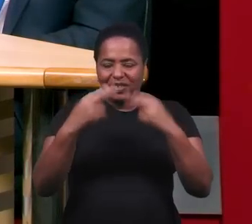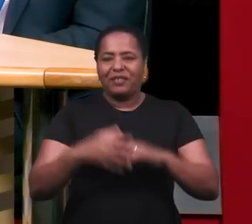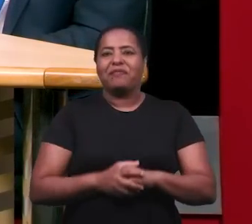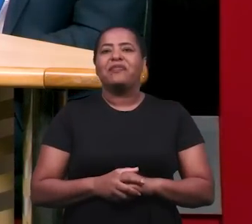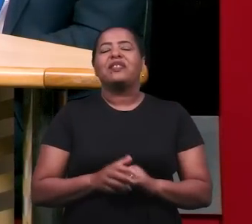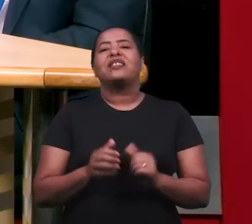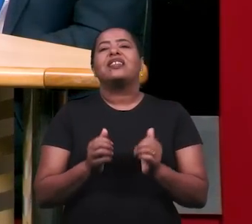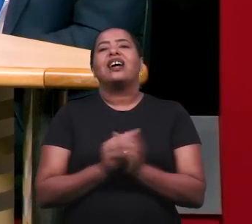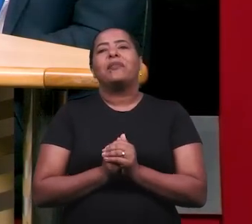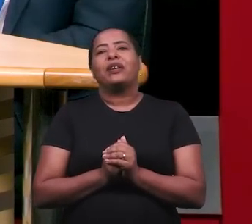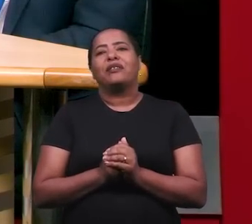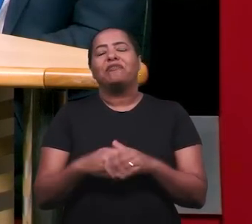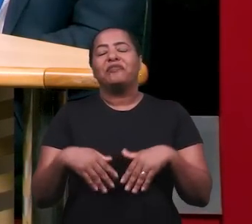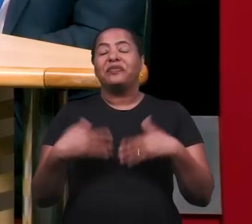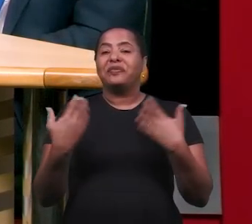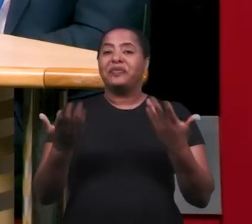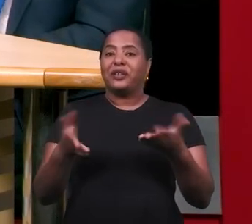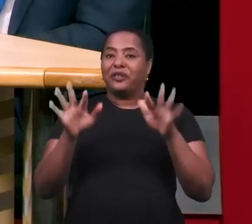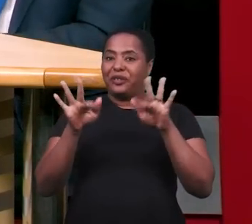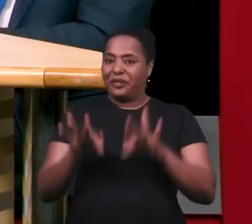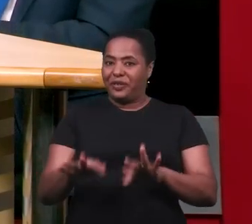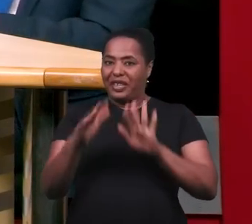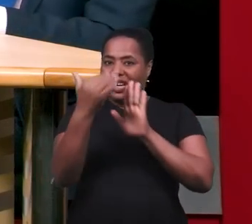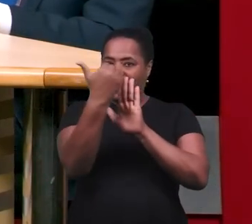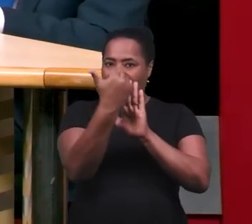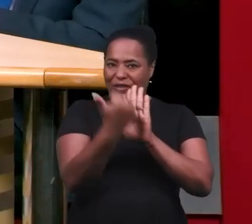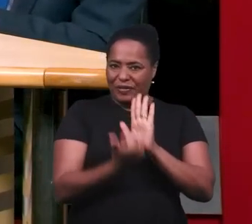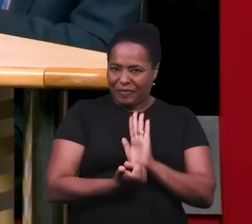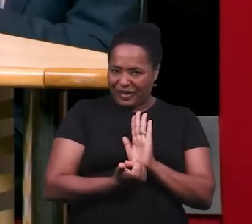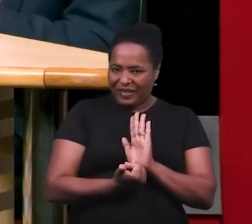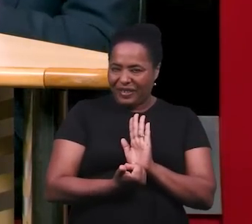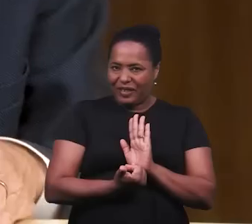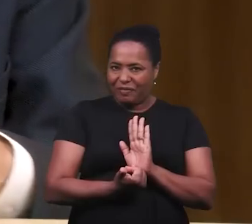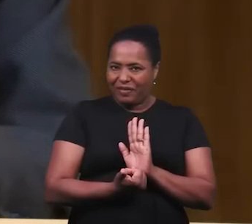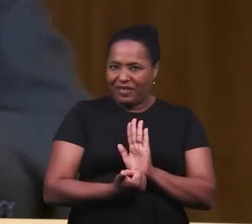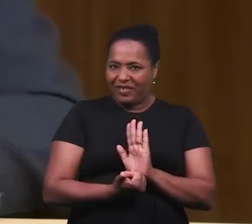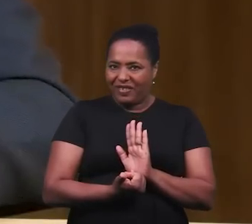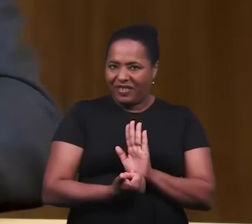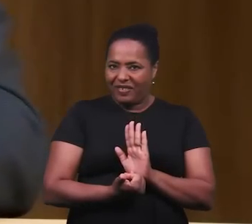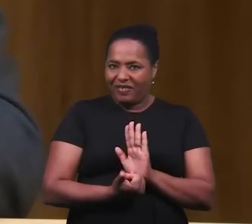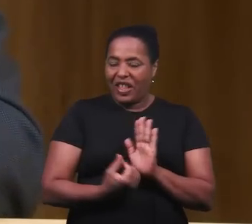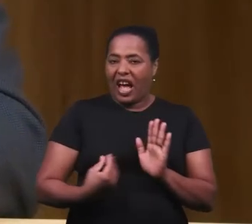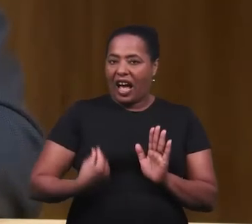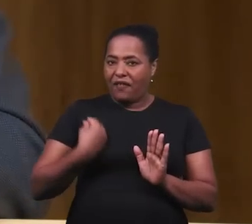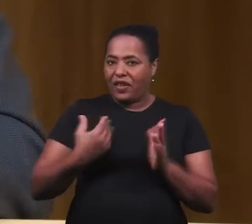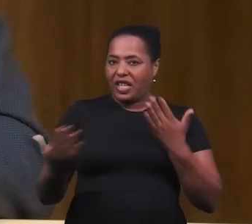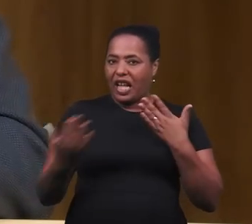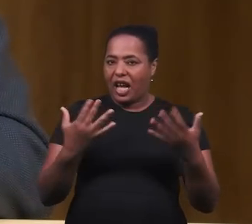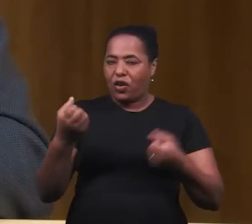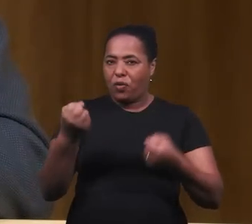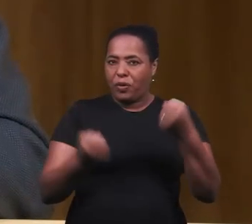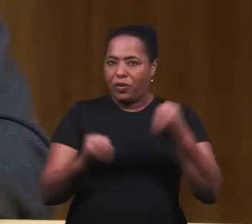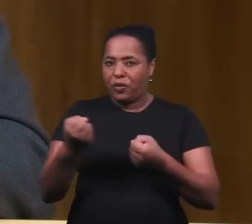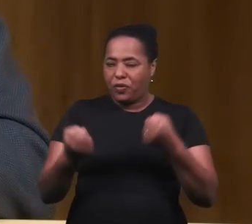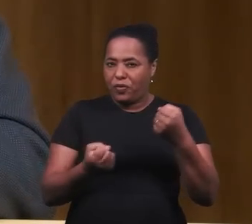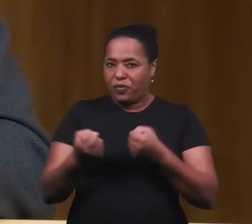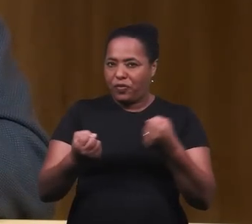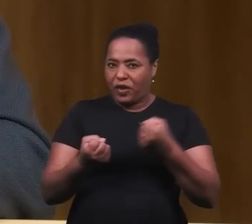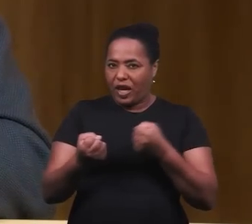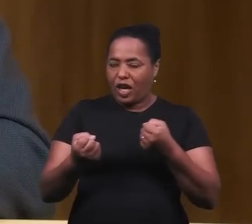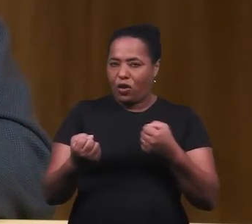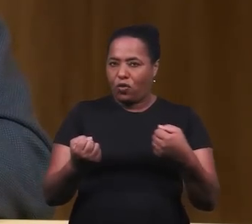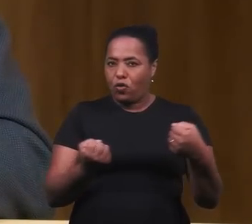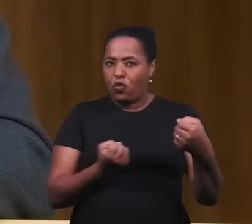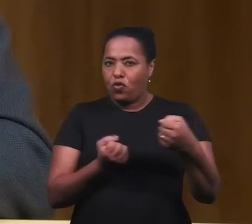estão nos assistindo. Amém. Estamos chegando ao fim desse programa. A vida é um veículo